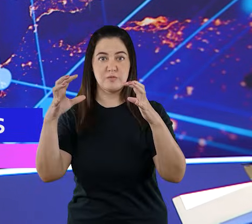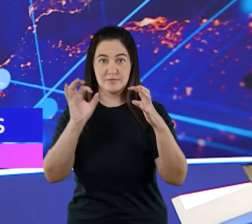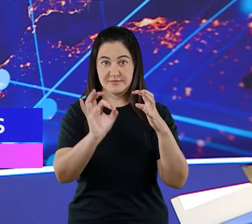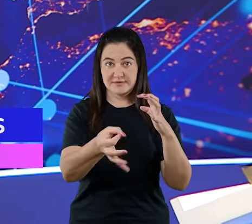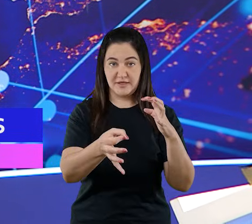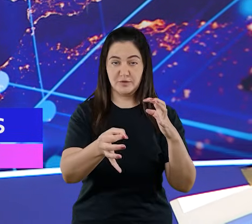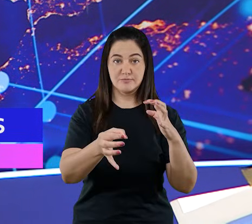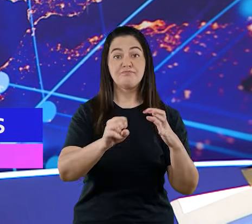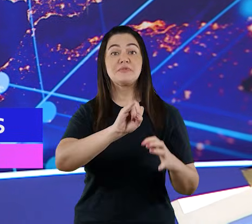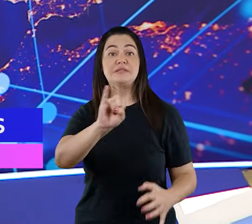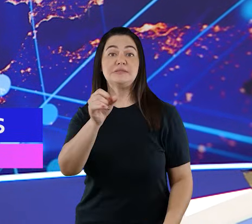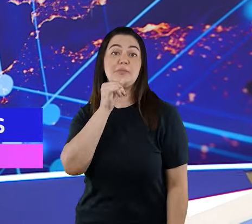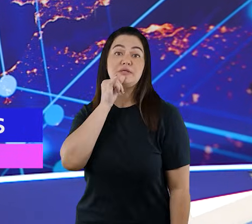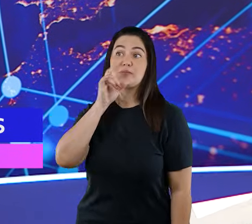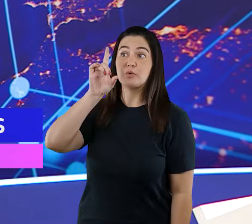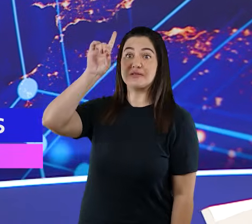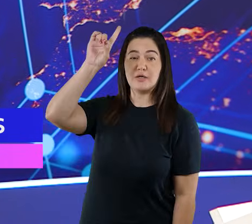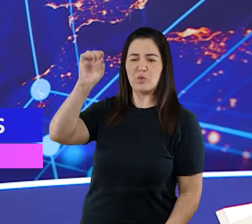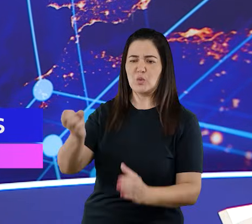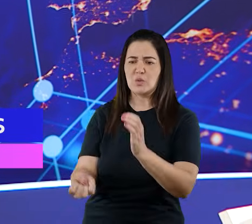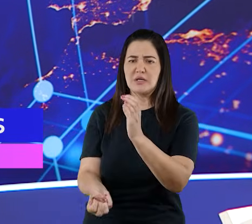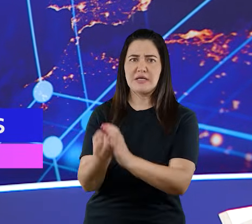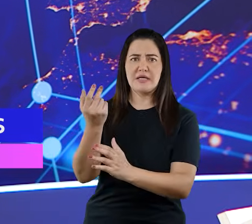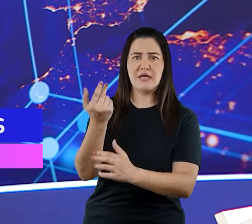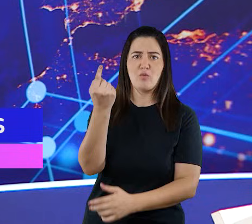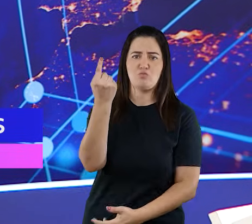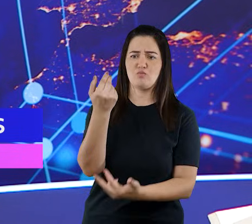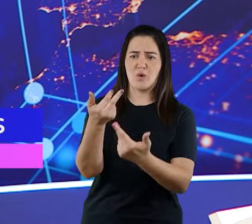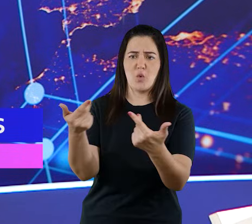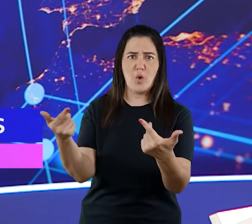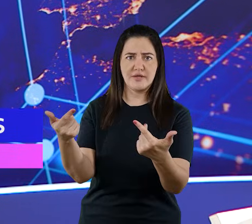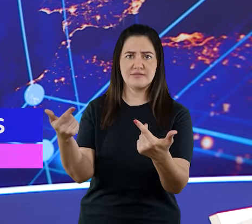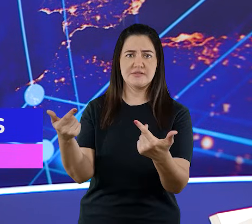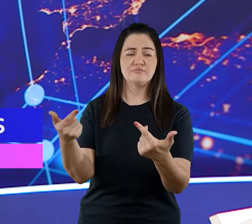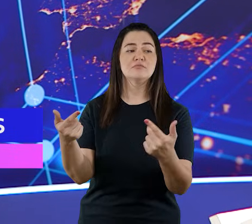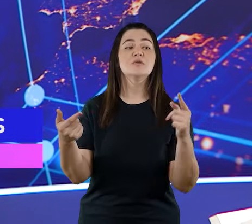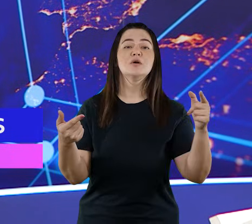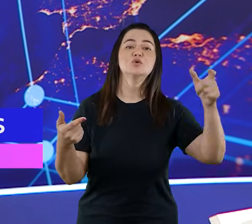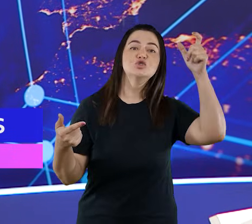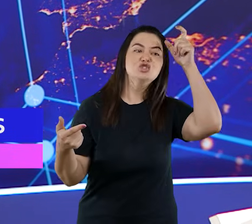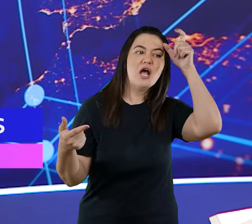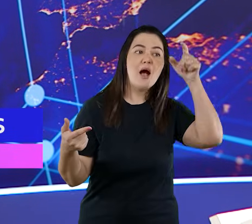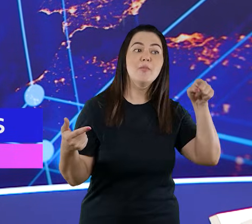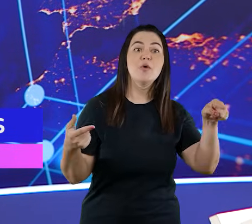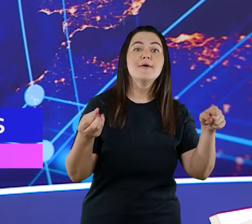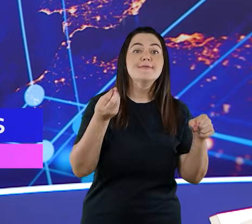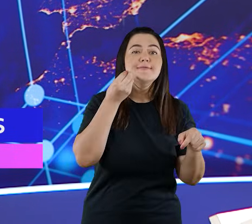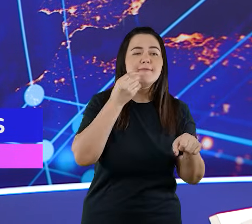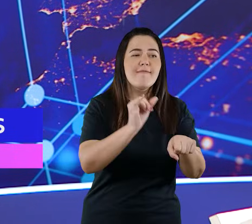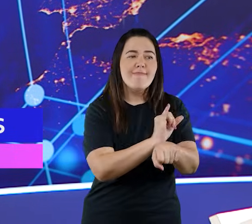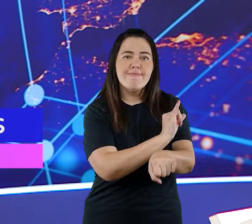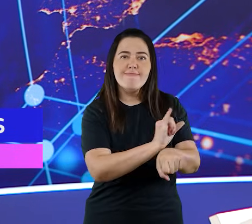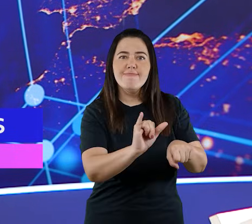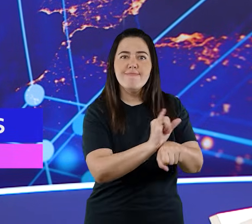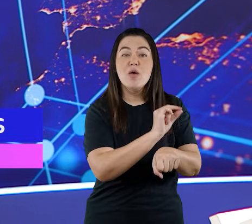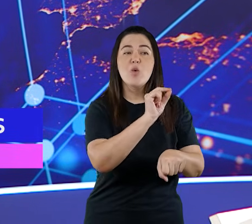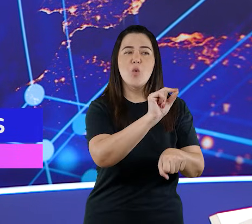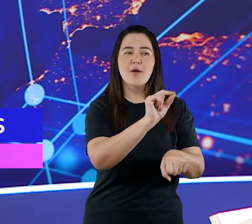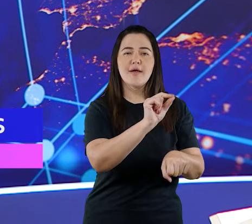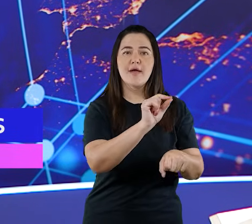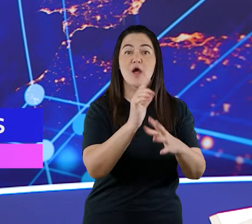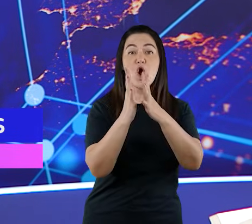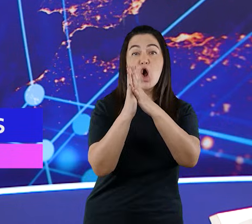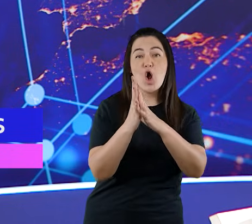Deus é ou aquilo que Deus faz. Então, quando Deus apresenta um cordeiro, o diabo vai lá e cria uma besta, que